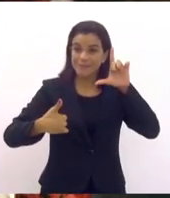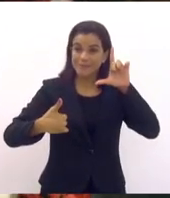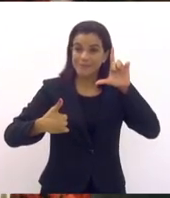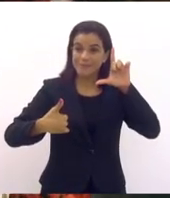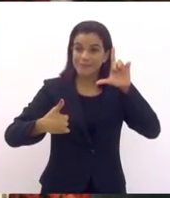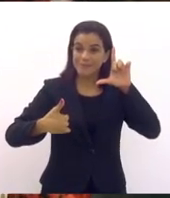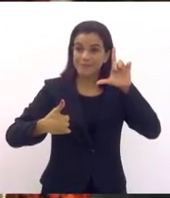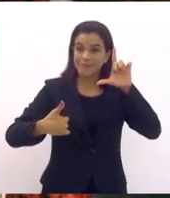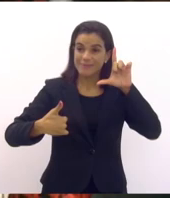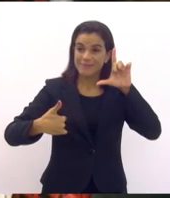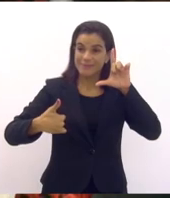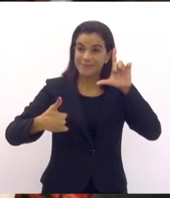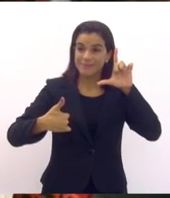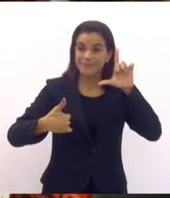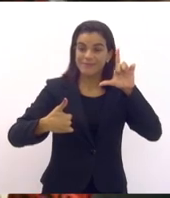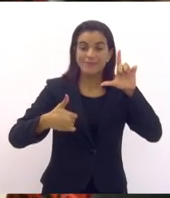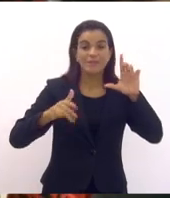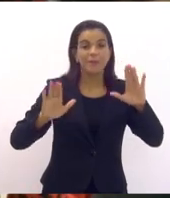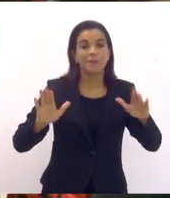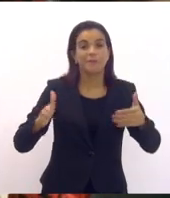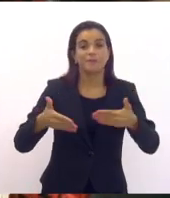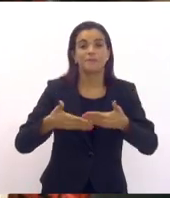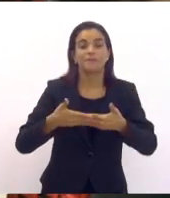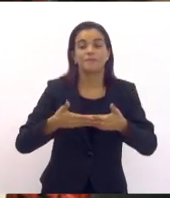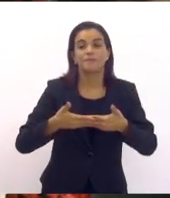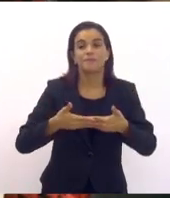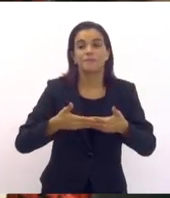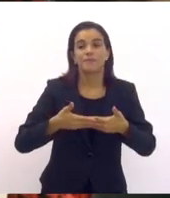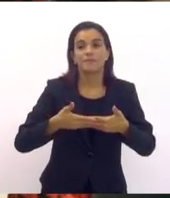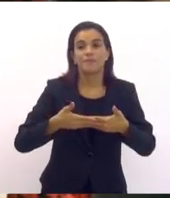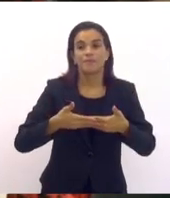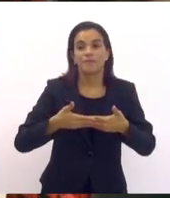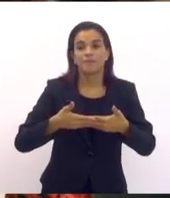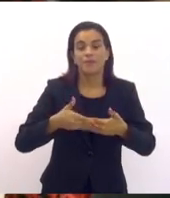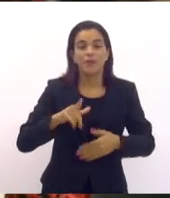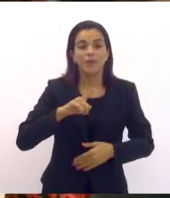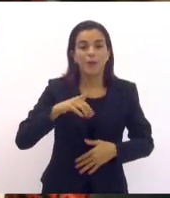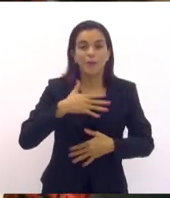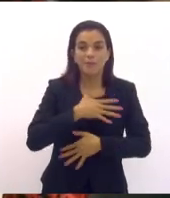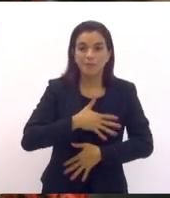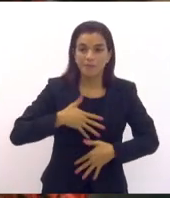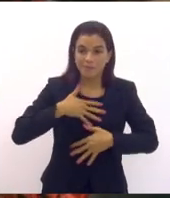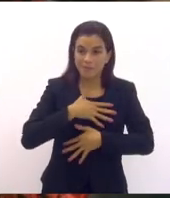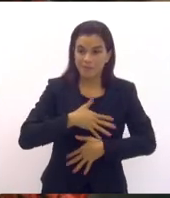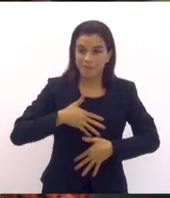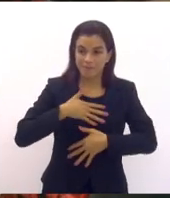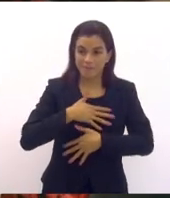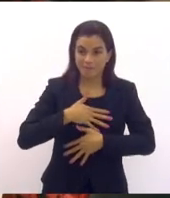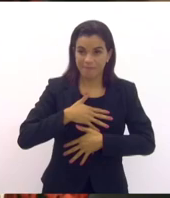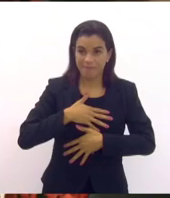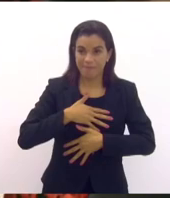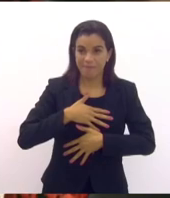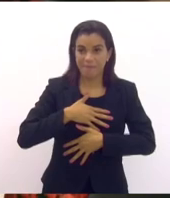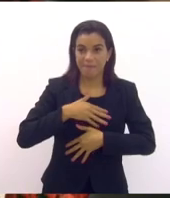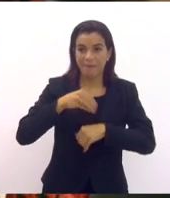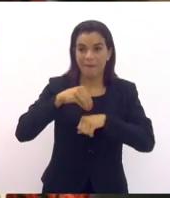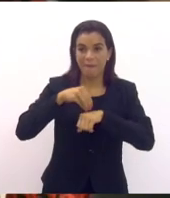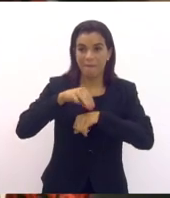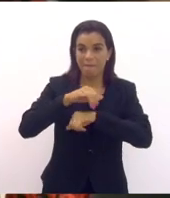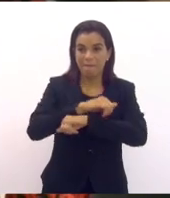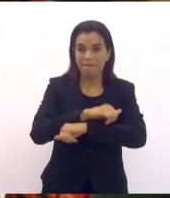imagem então para encerrar eu tenho o prazer de dizer que